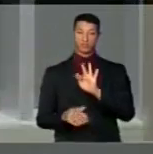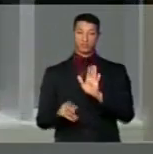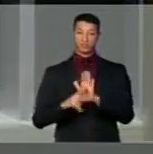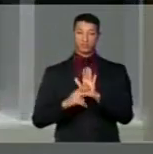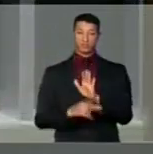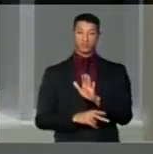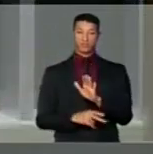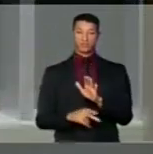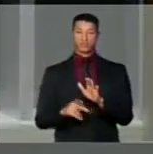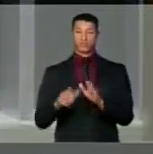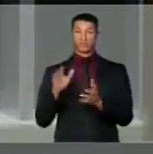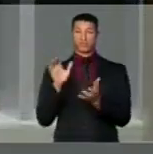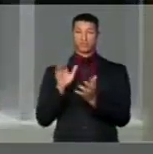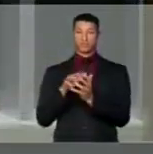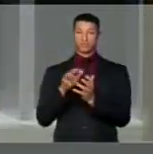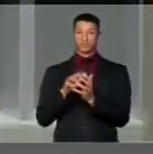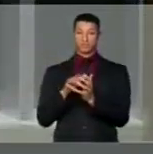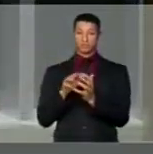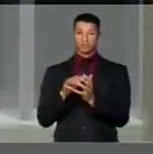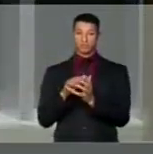operação em Pernambuco,